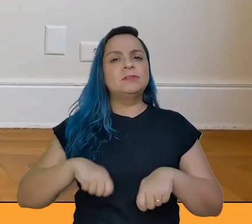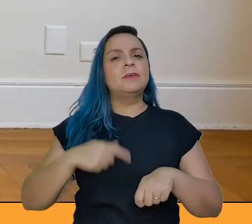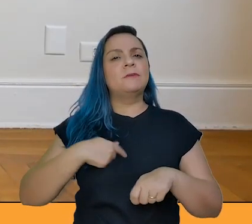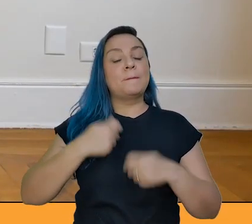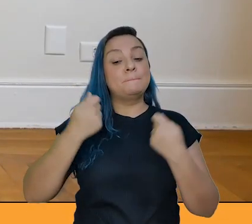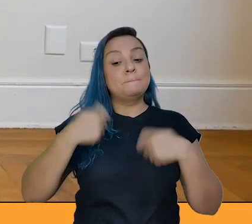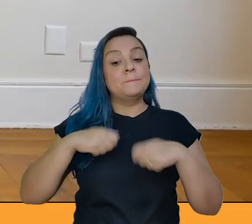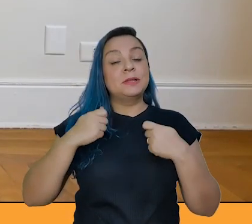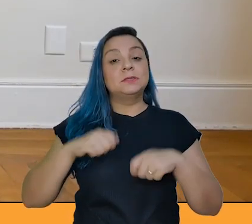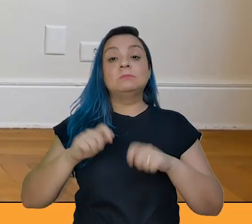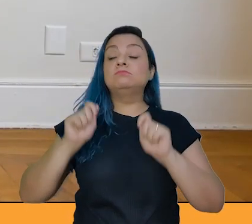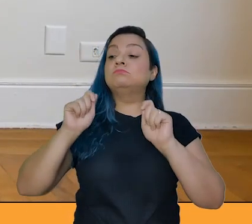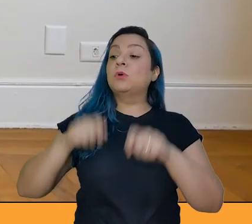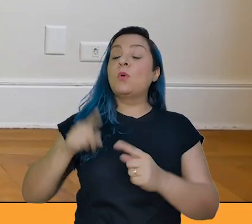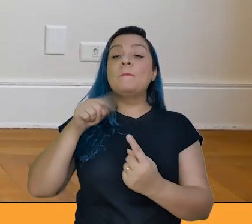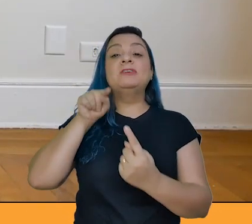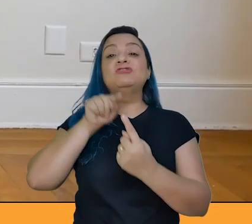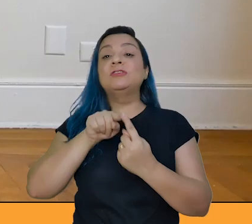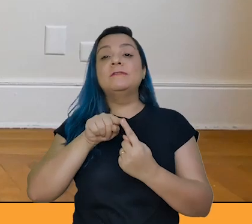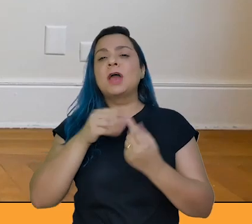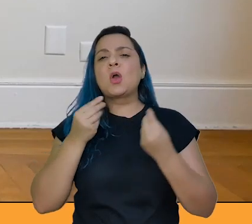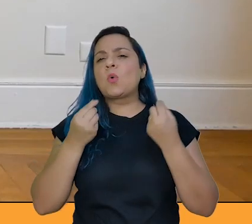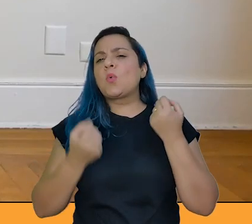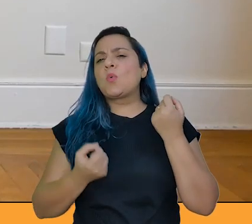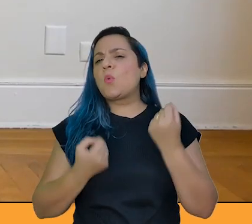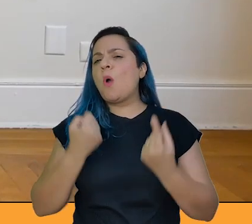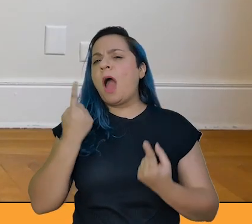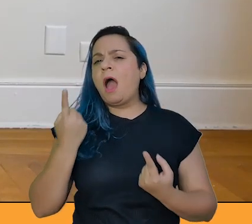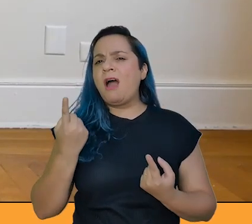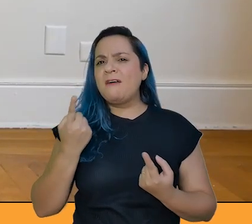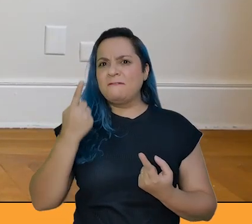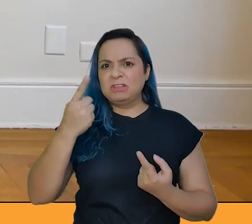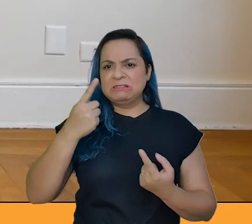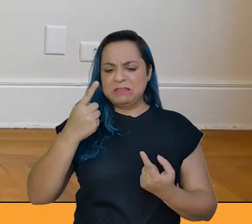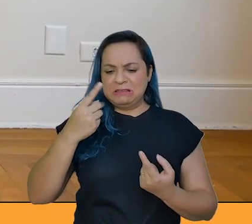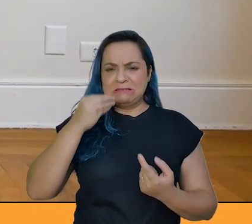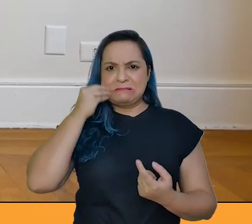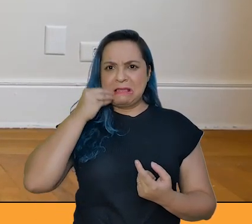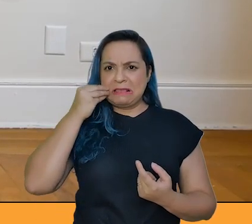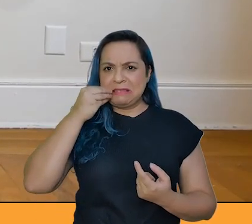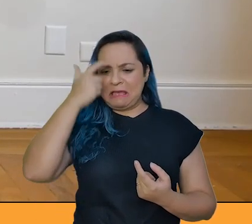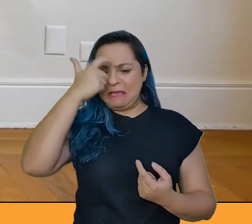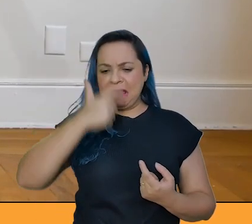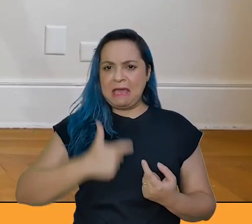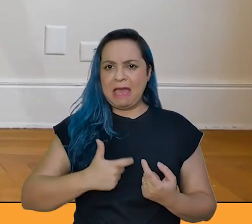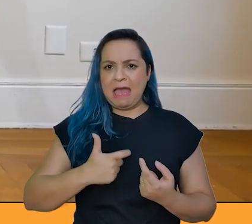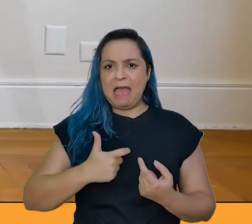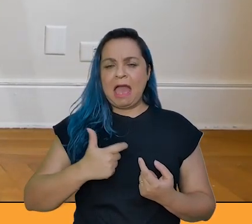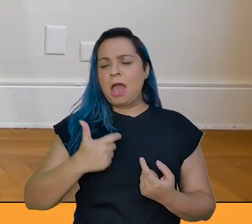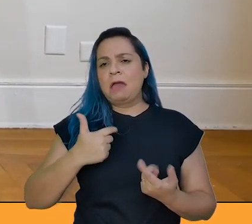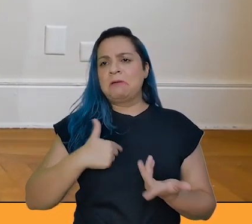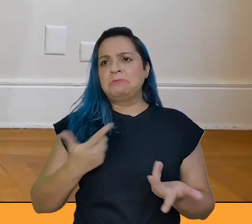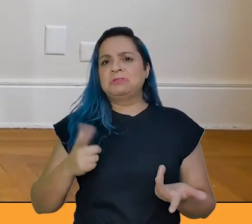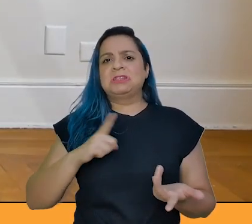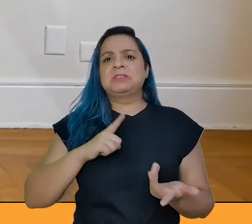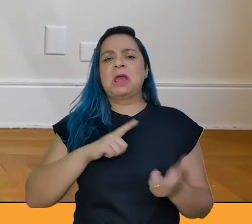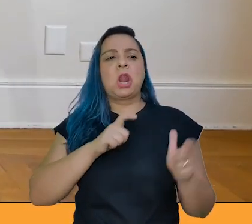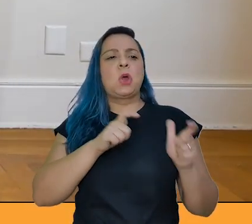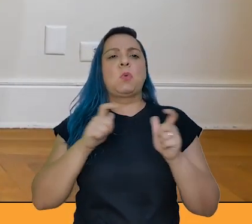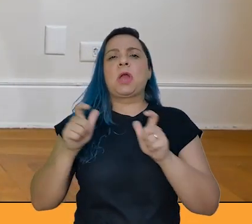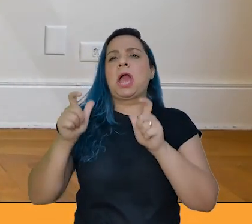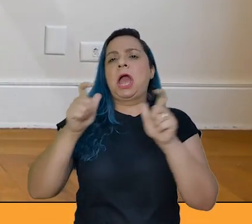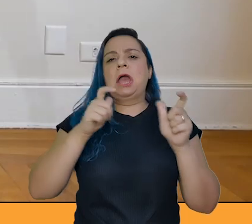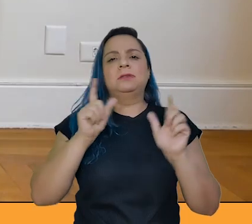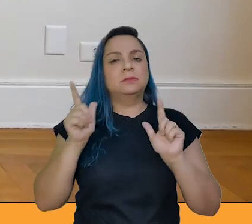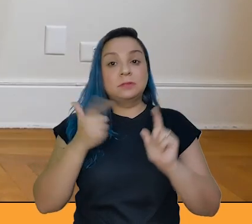intenção, lembra sempre de qual é o objetivo. O objetivo não é você se testar no sentido de querer alcançar